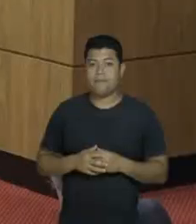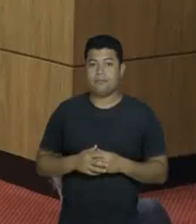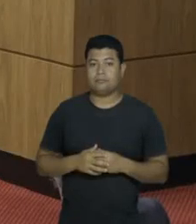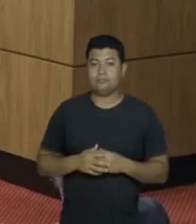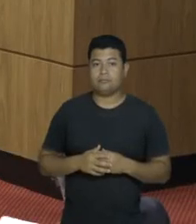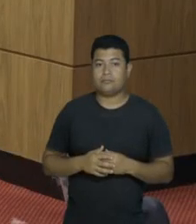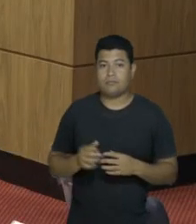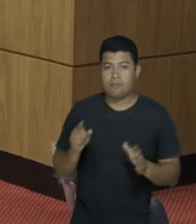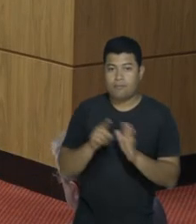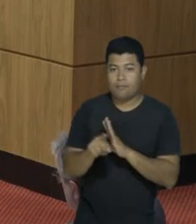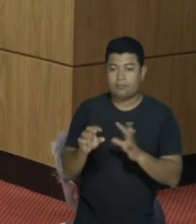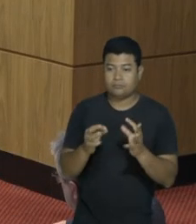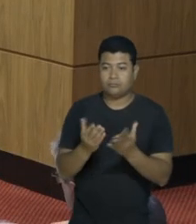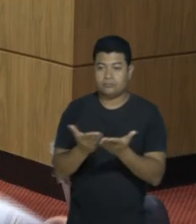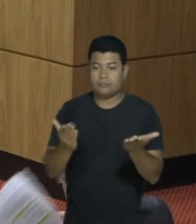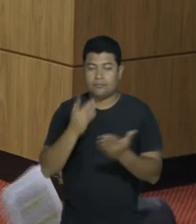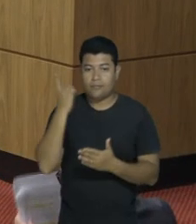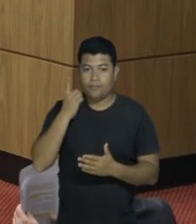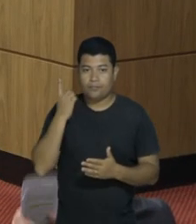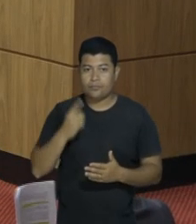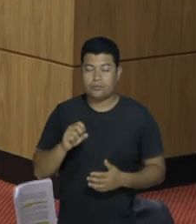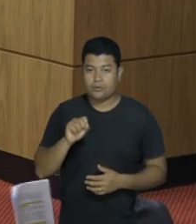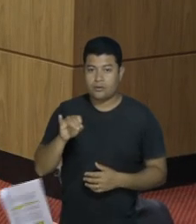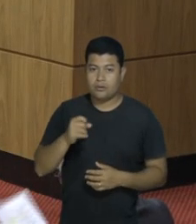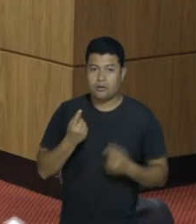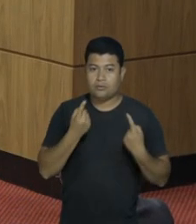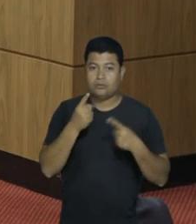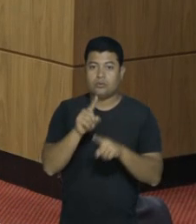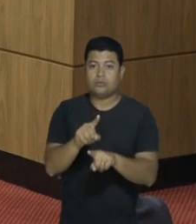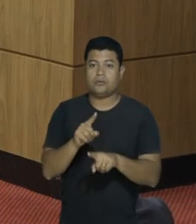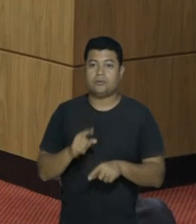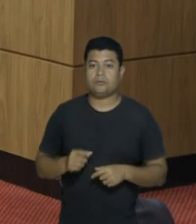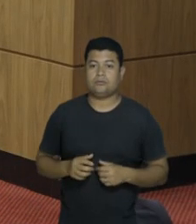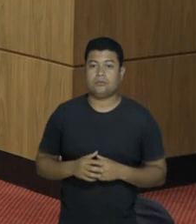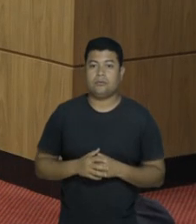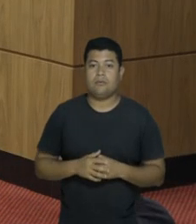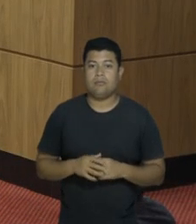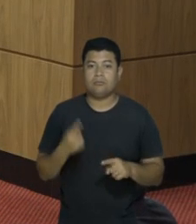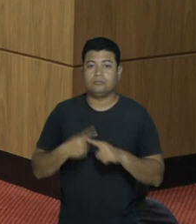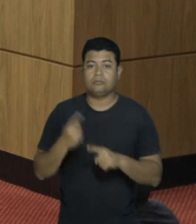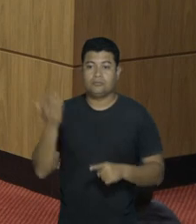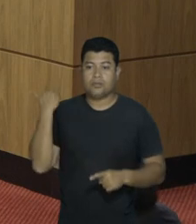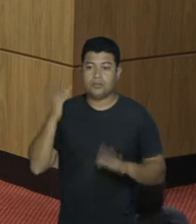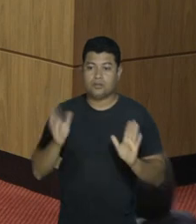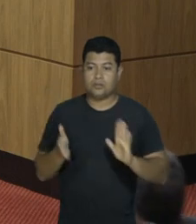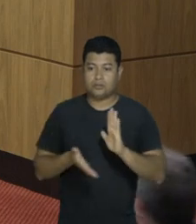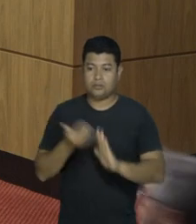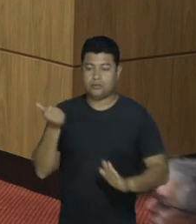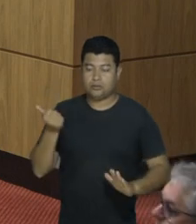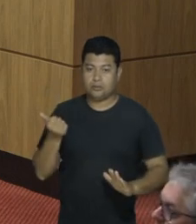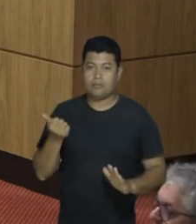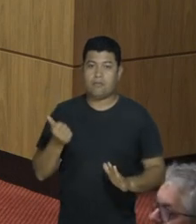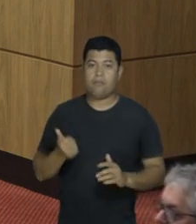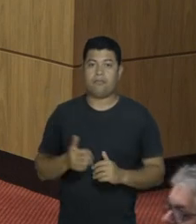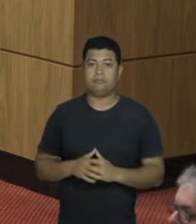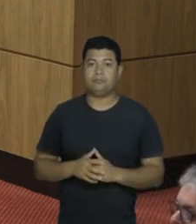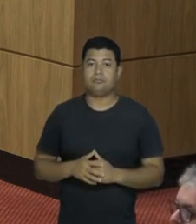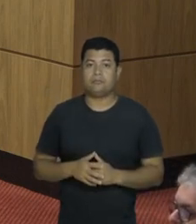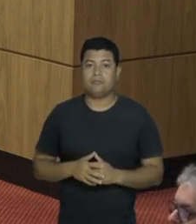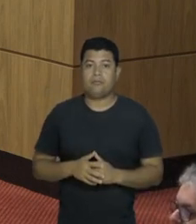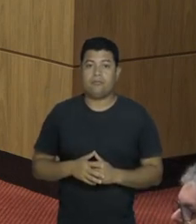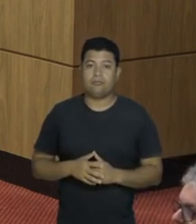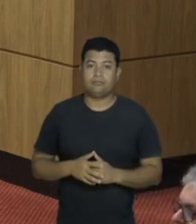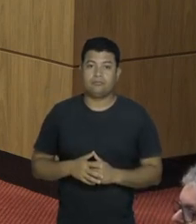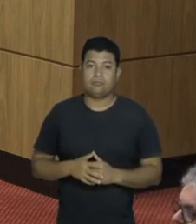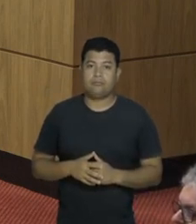Consulto os senhores deputados se temos alguma objeção à retirada de pauta. Essa matéria já foi retirada uma vez, condicionada a essas deliberações do